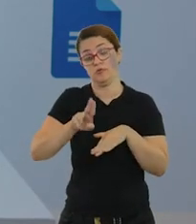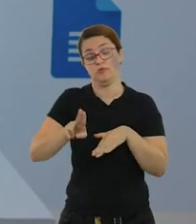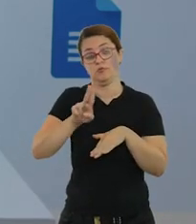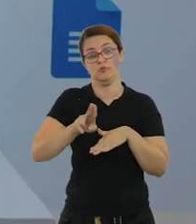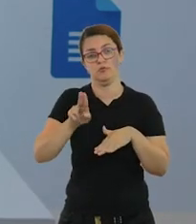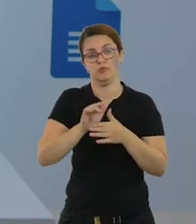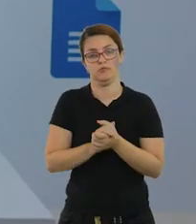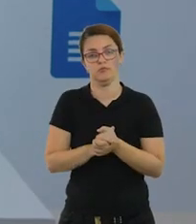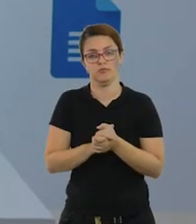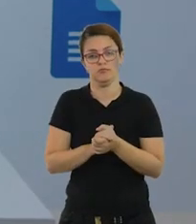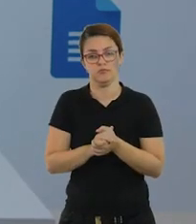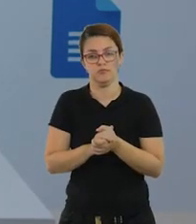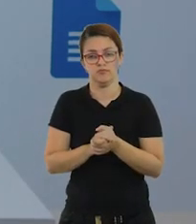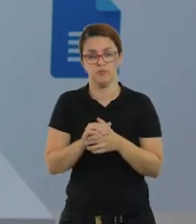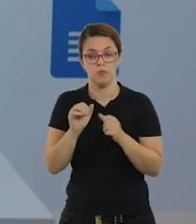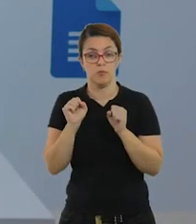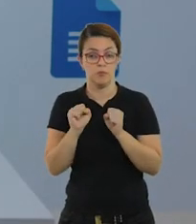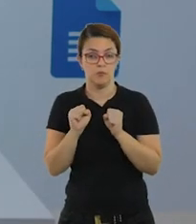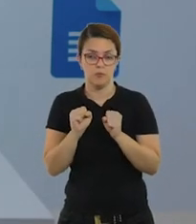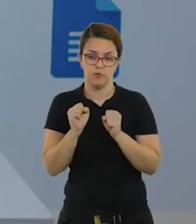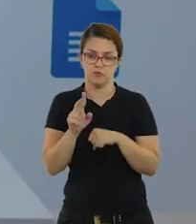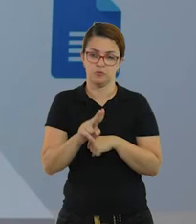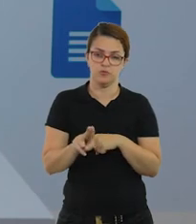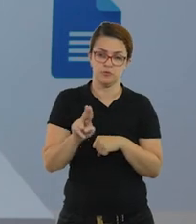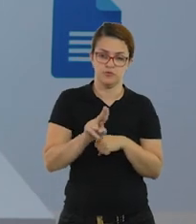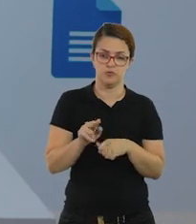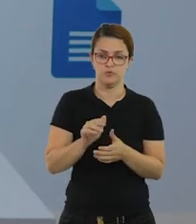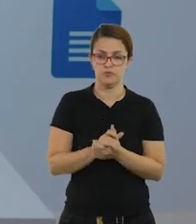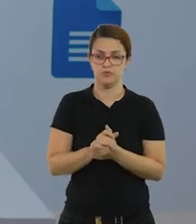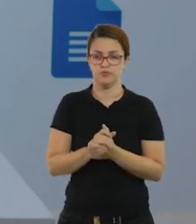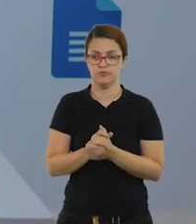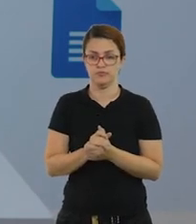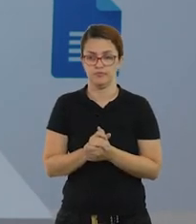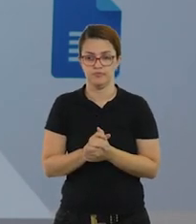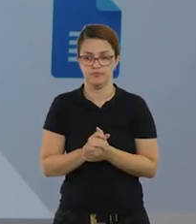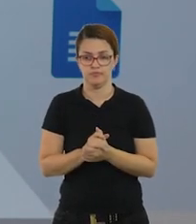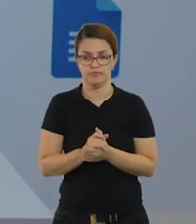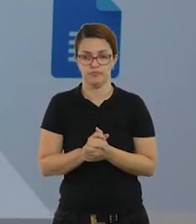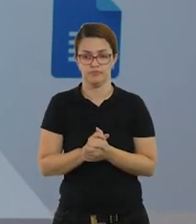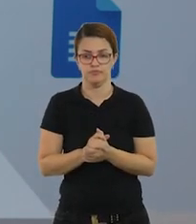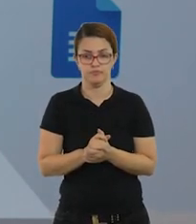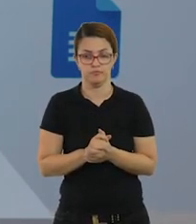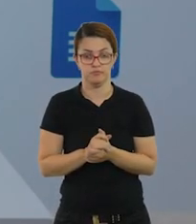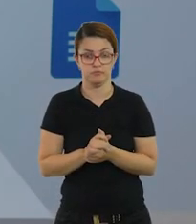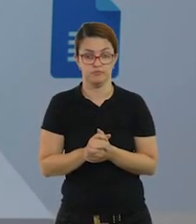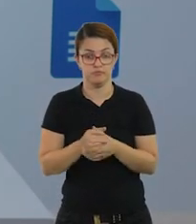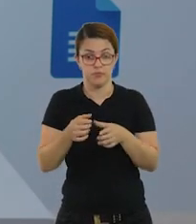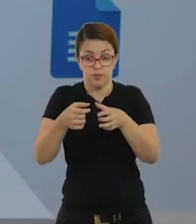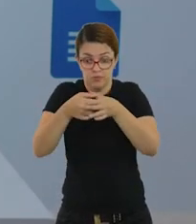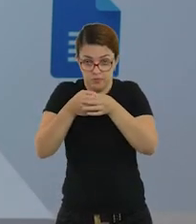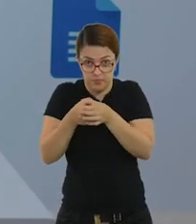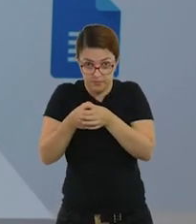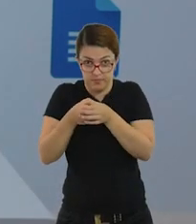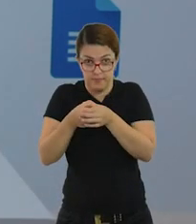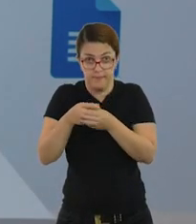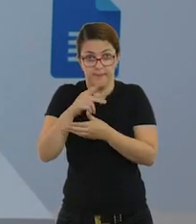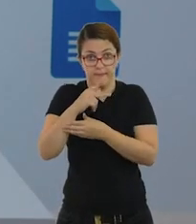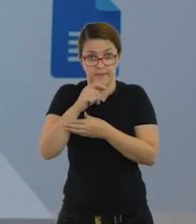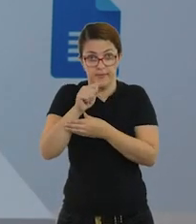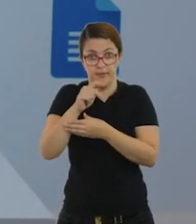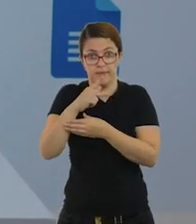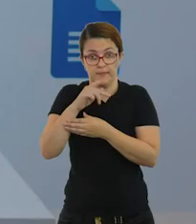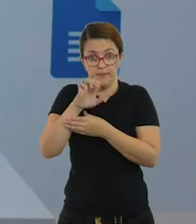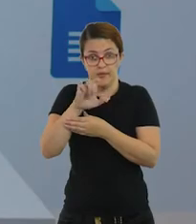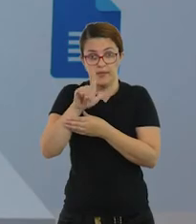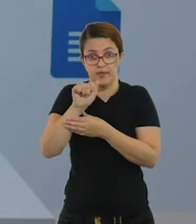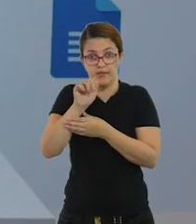Dependendo do que você usar na sua casa, você vai precisar ou não dessa parte aqui de papelão, que é